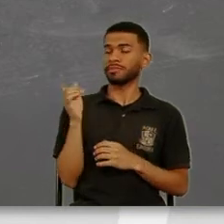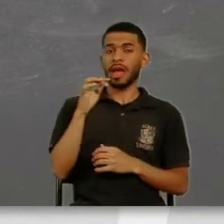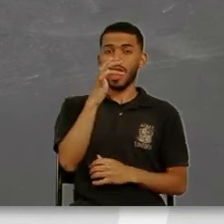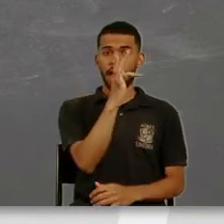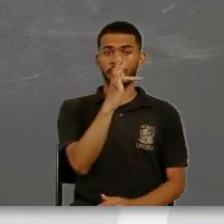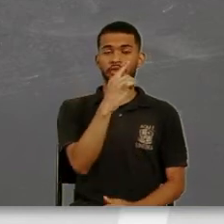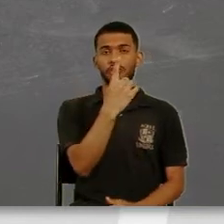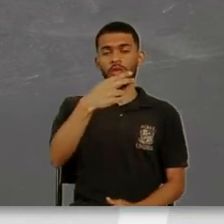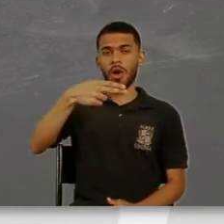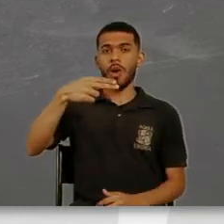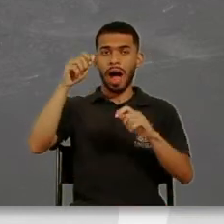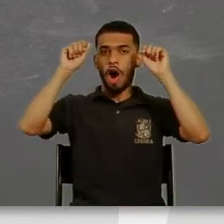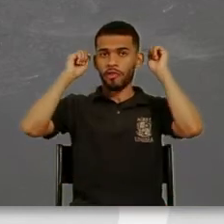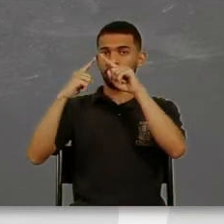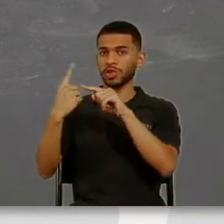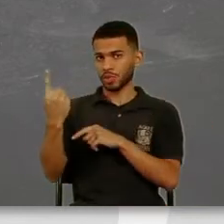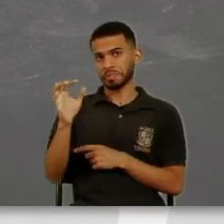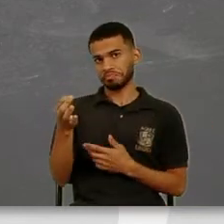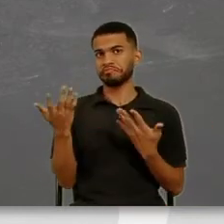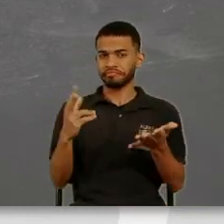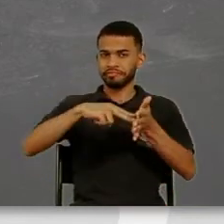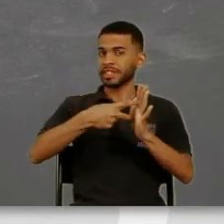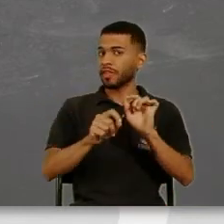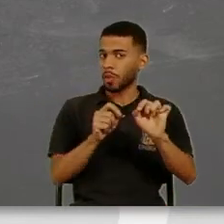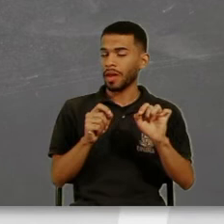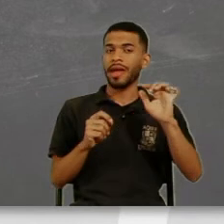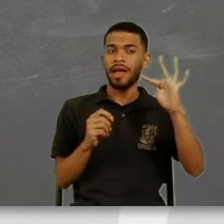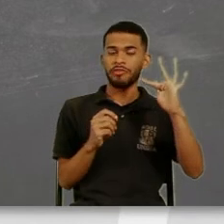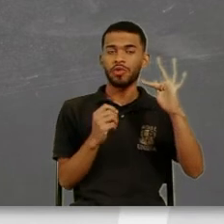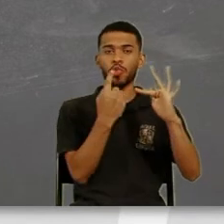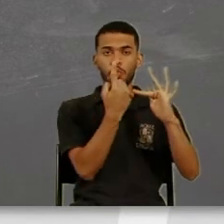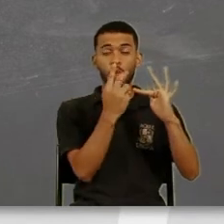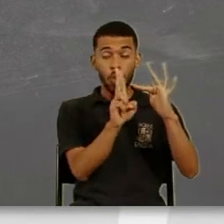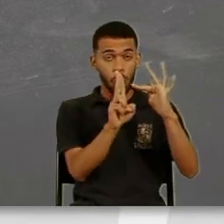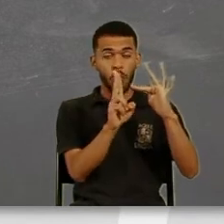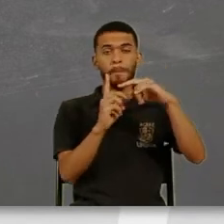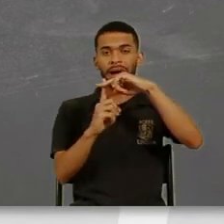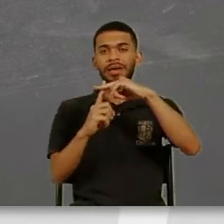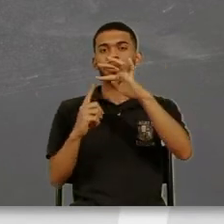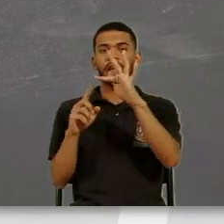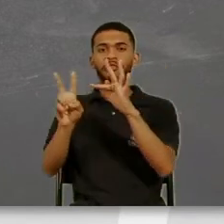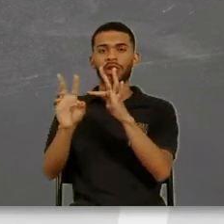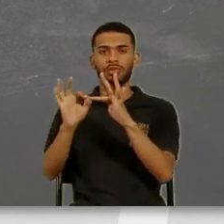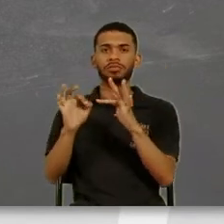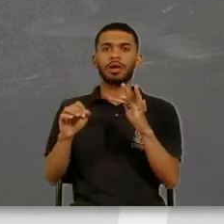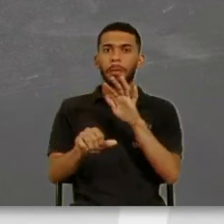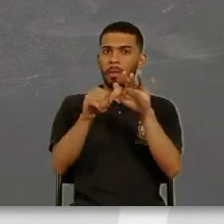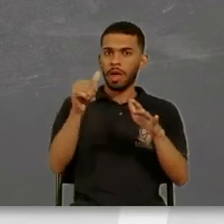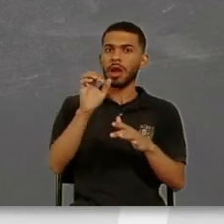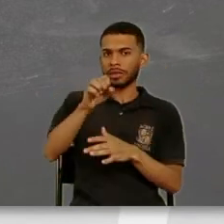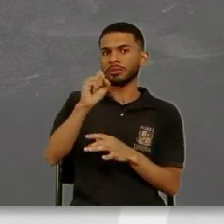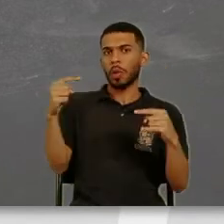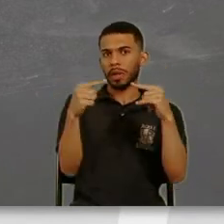a alfa vezes U, F de U mais F de V. Então, a primeira condição é satisfeita. Agora, olhando